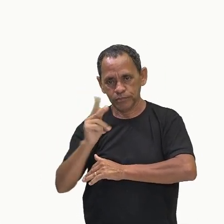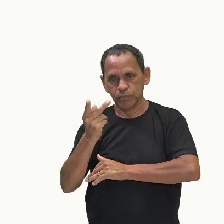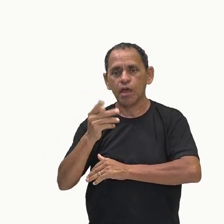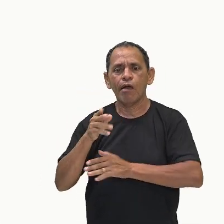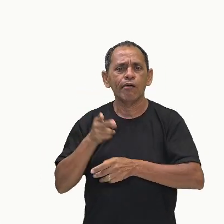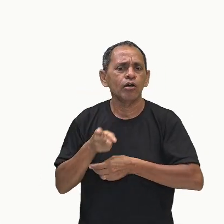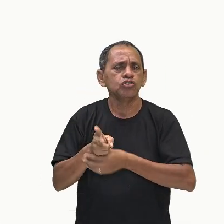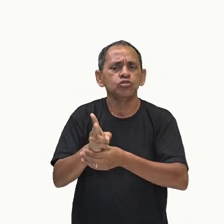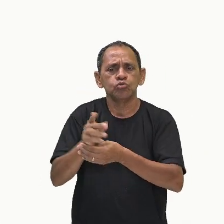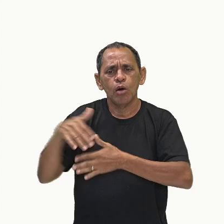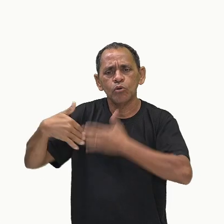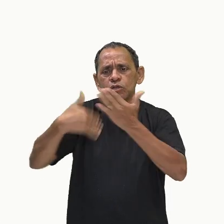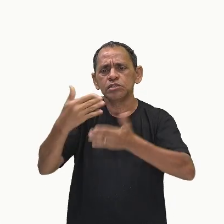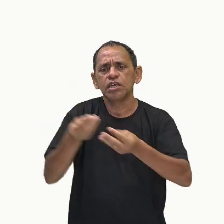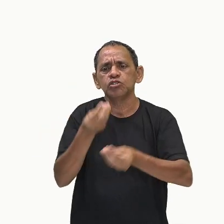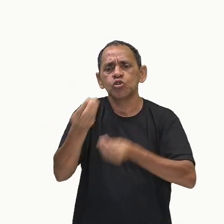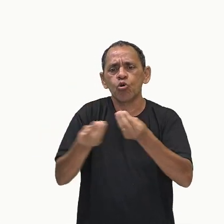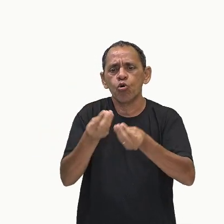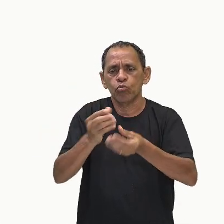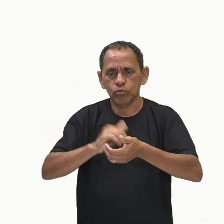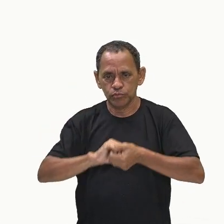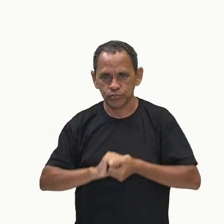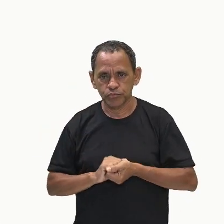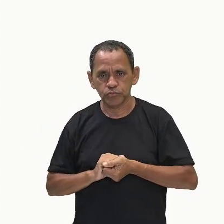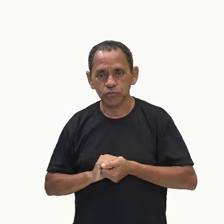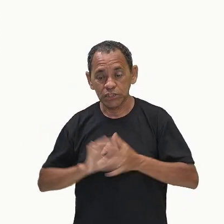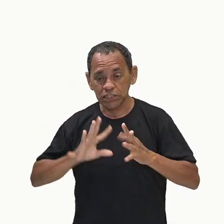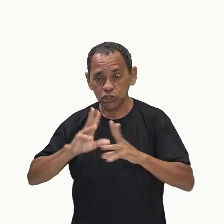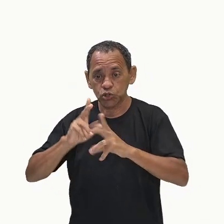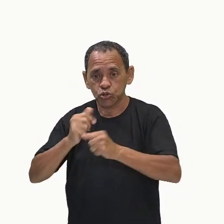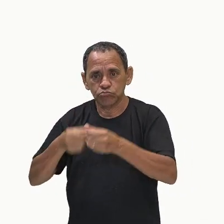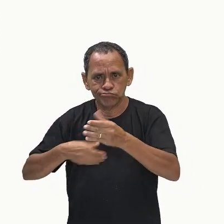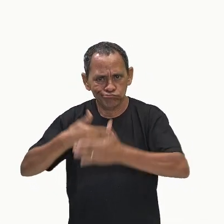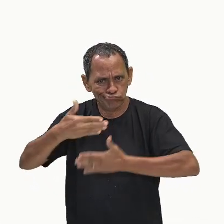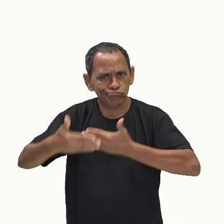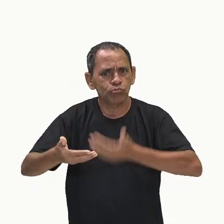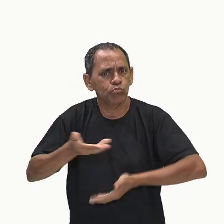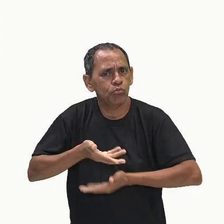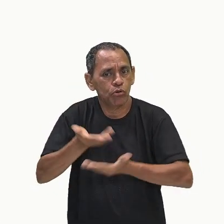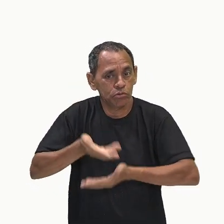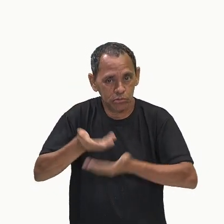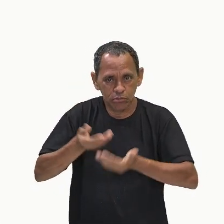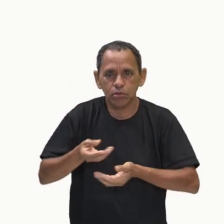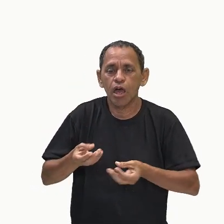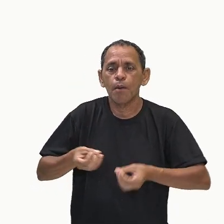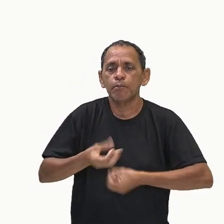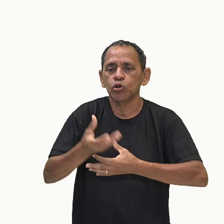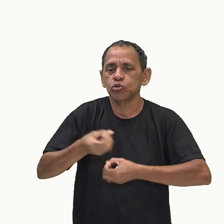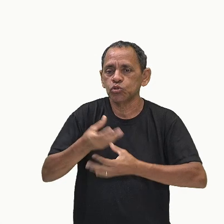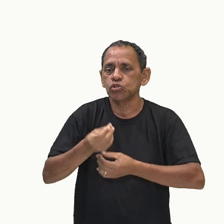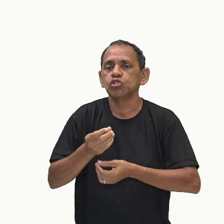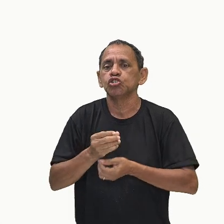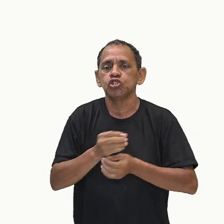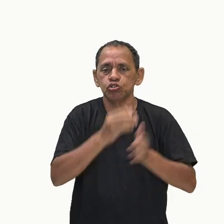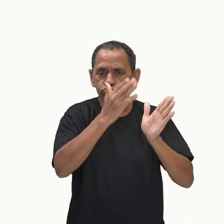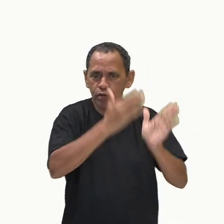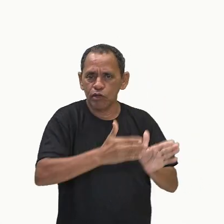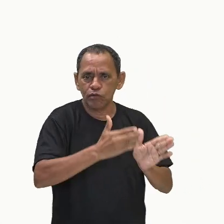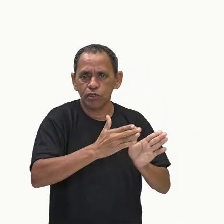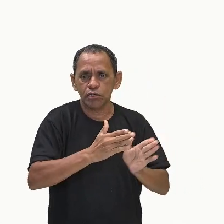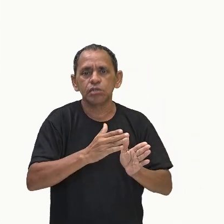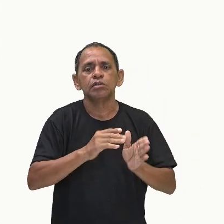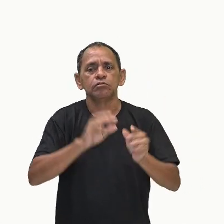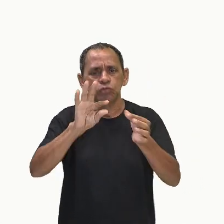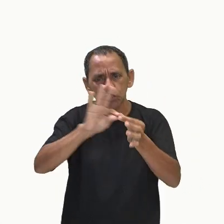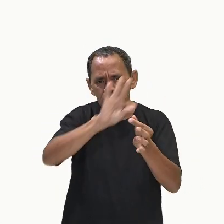continuidade ao processo, tudo que foi produzido na primeira fase vai entrar no ciclo chamado de ciclo de